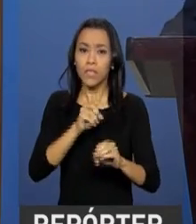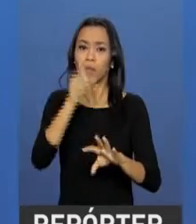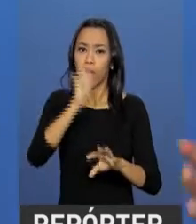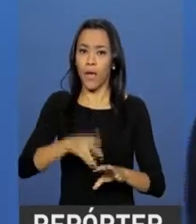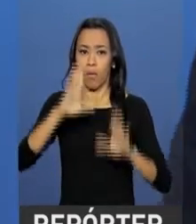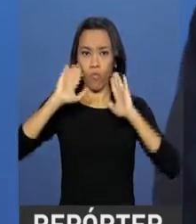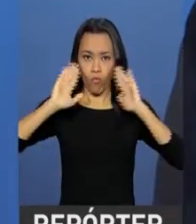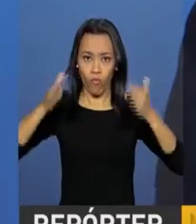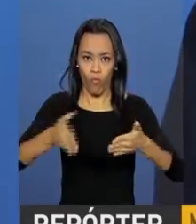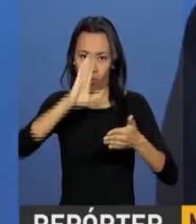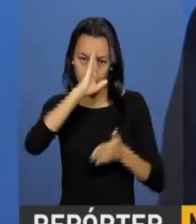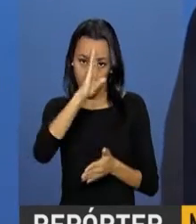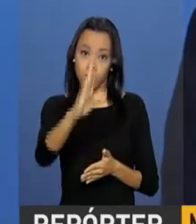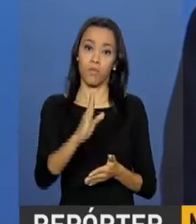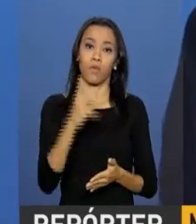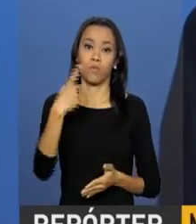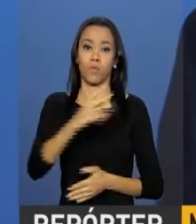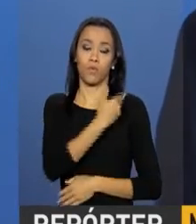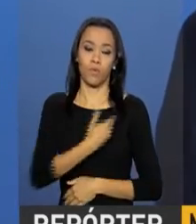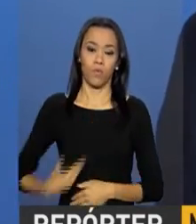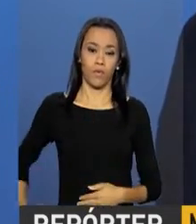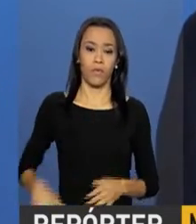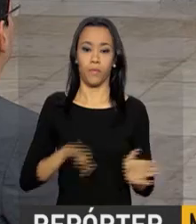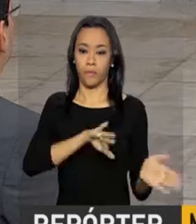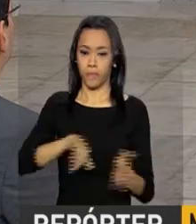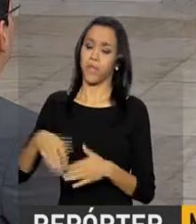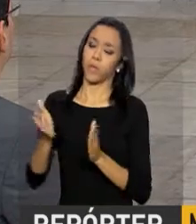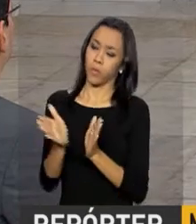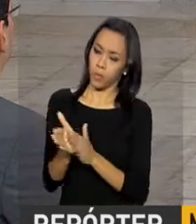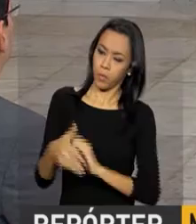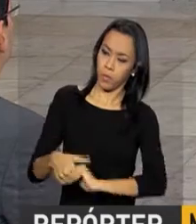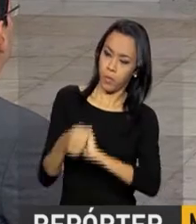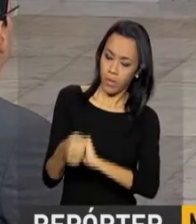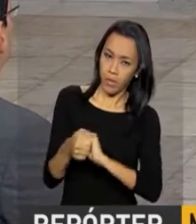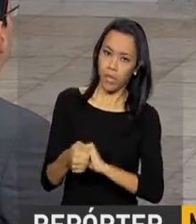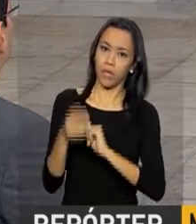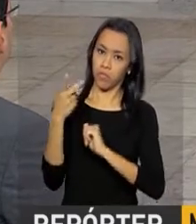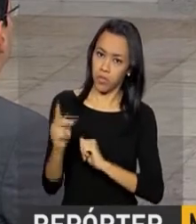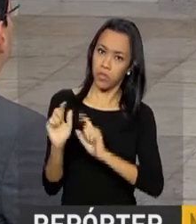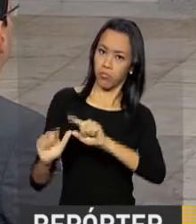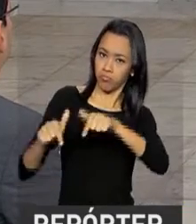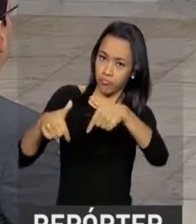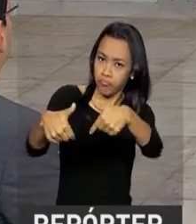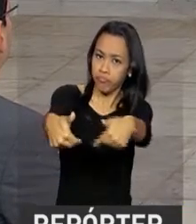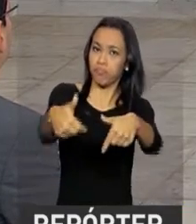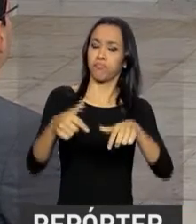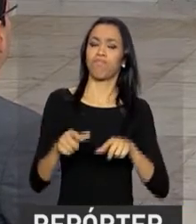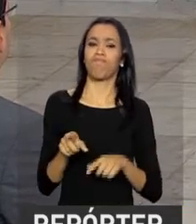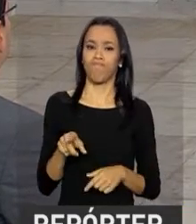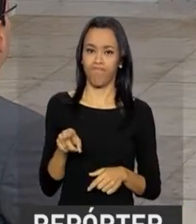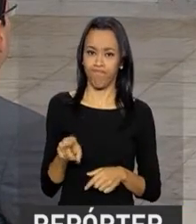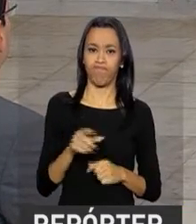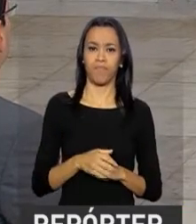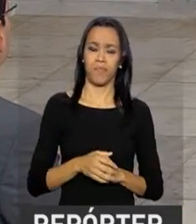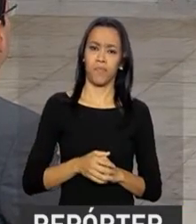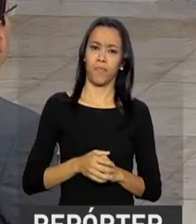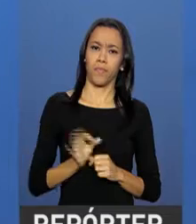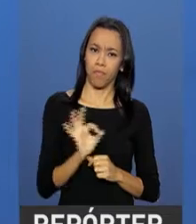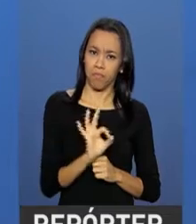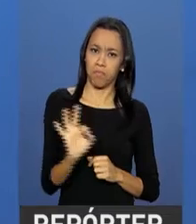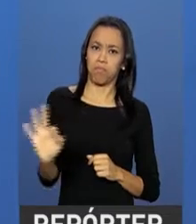governo. Eu quero cumprimentá-lo, meu nosso filho, por essa iniciativa, por essa belíssima